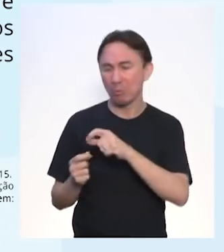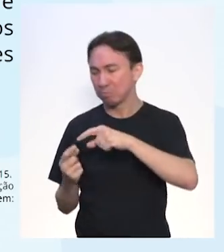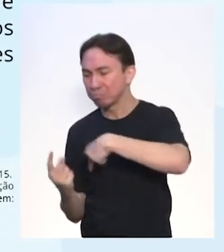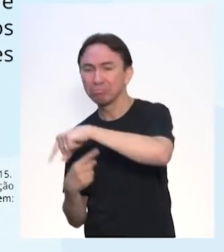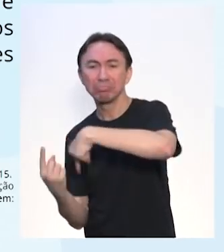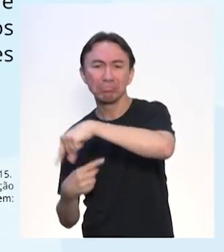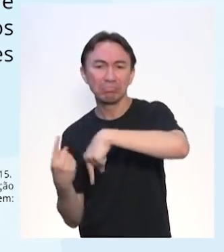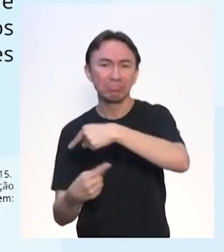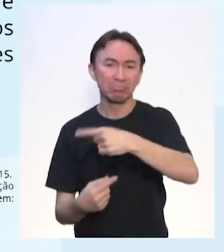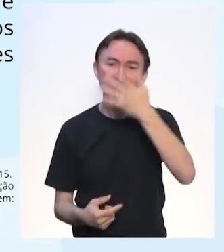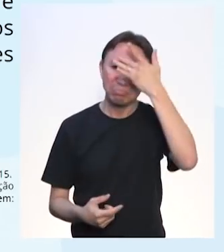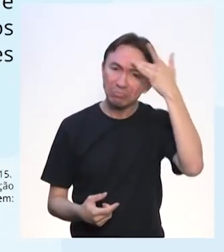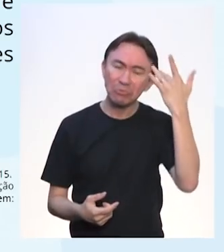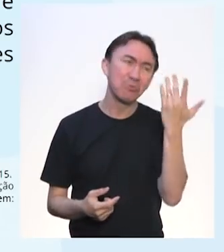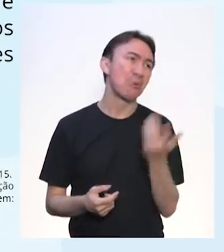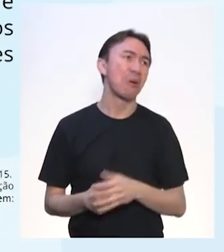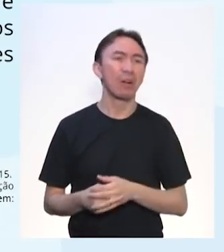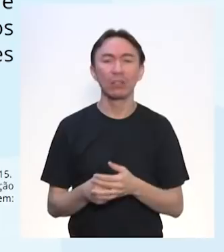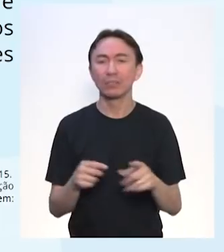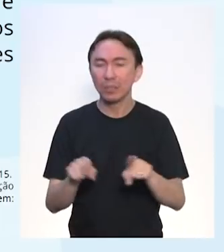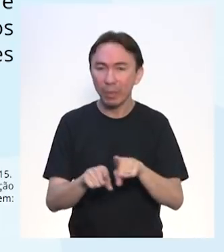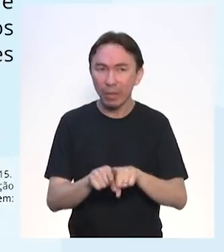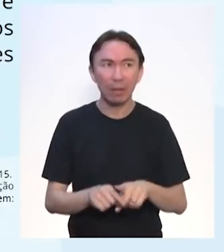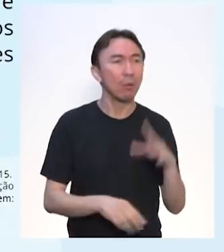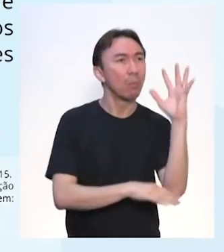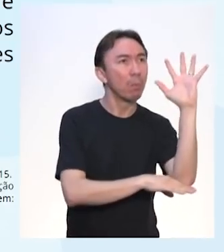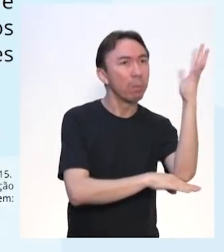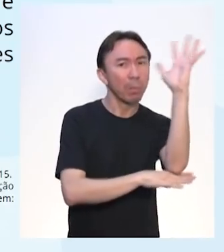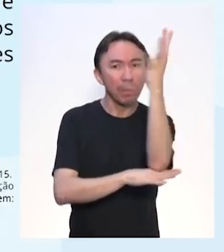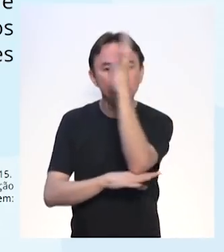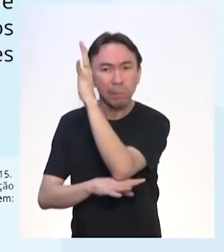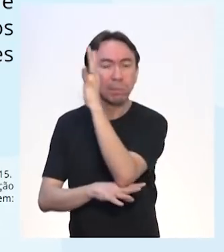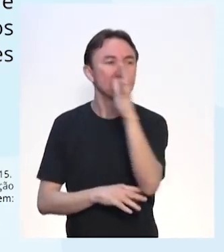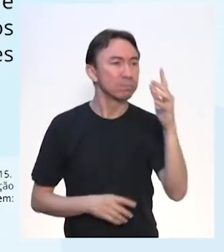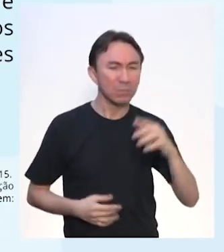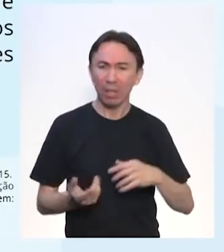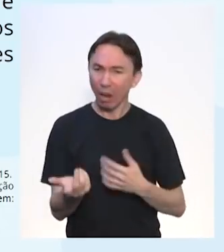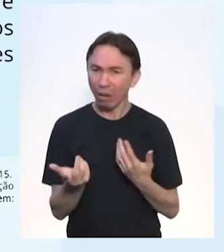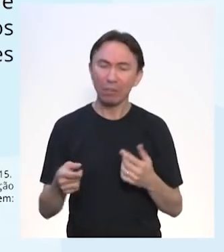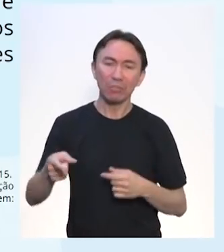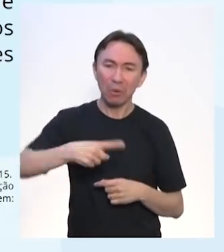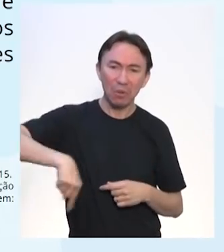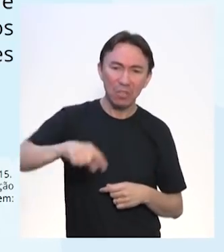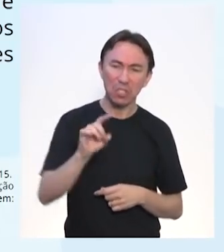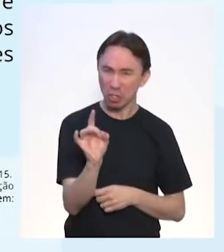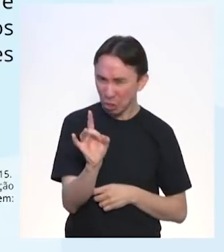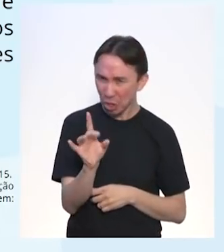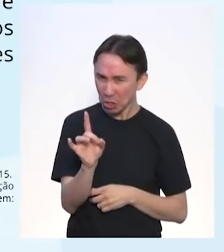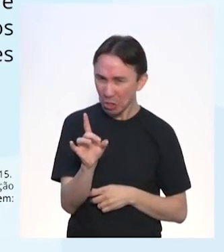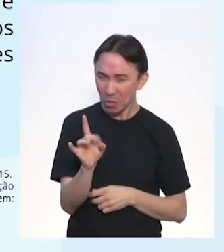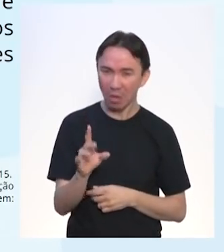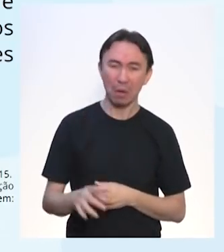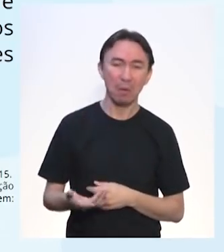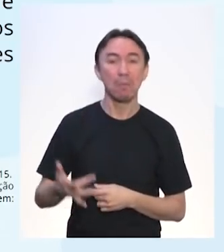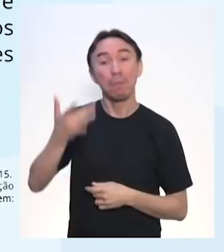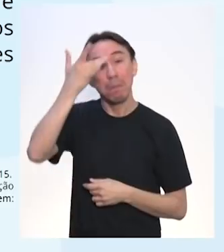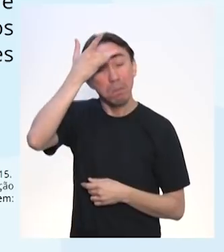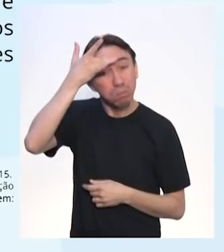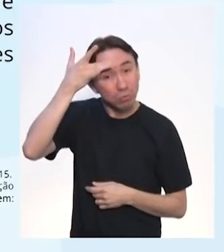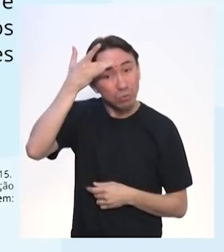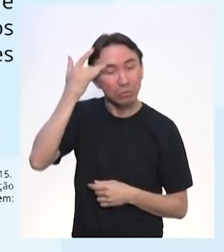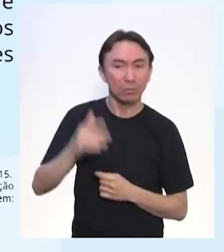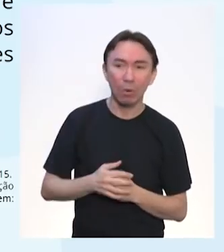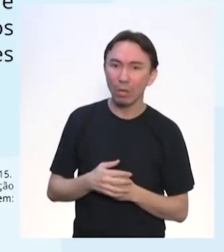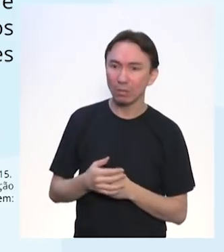também com o meio ambiente. Quer dizer, quando a gente fala em aprender a conviver, a gente não está falando apenas em aprender a conviver